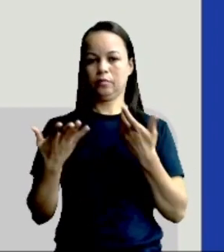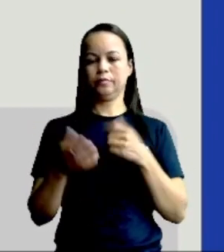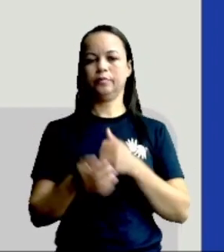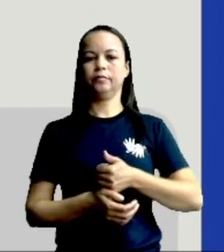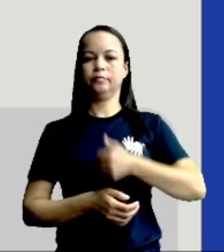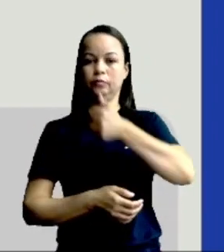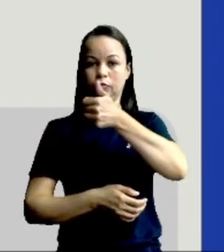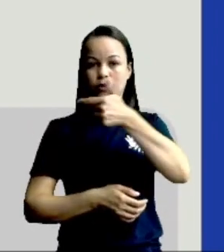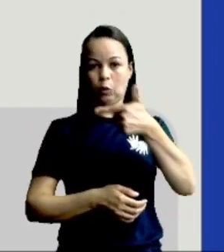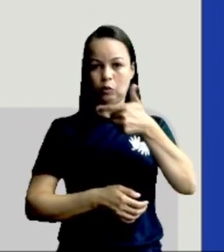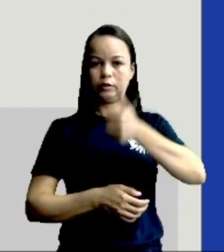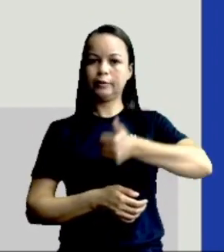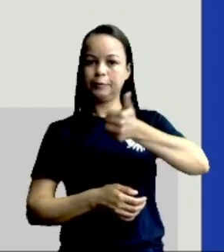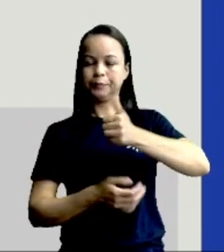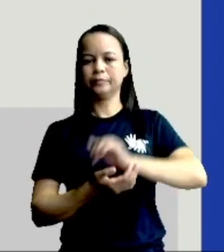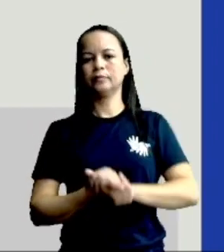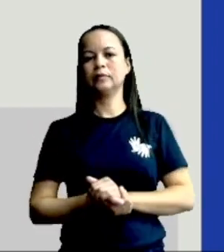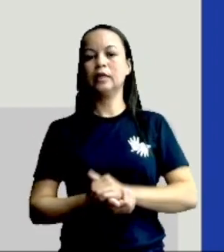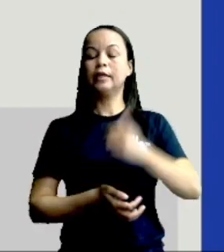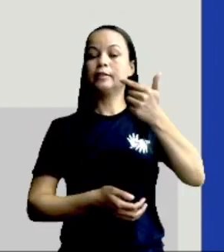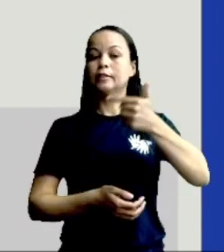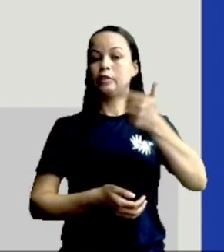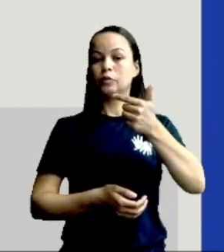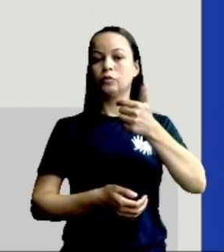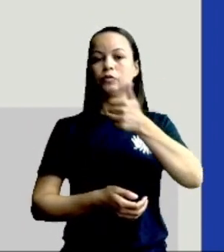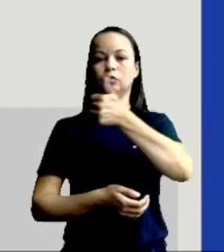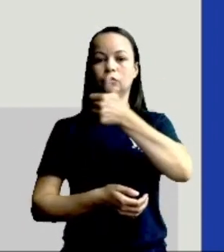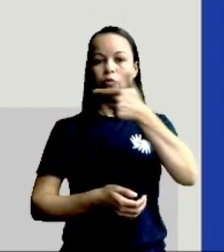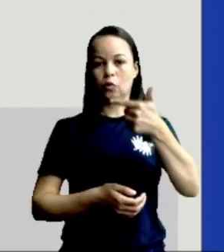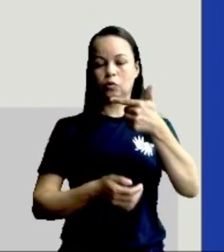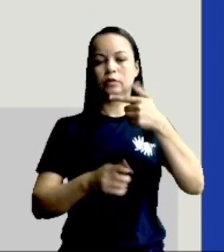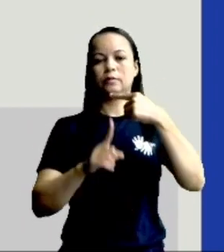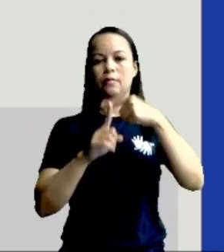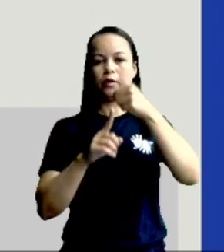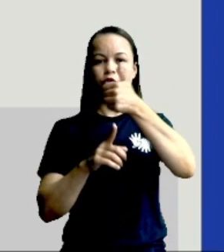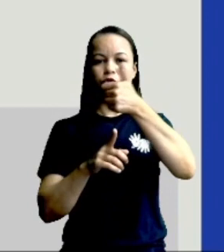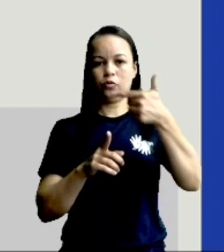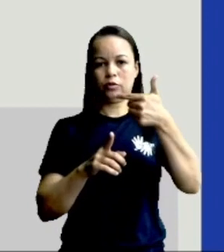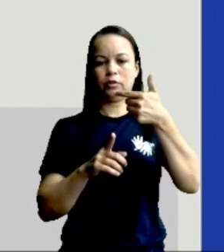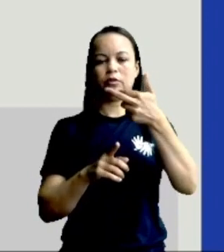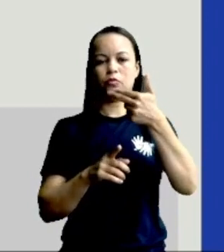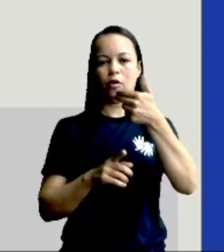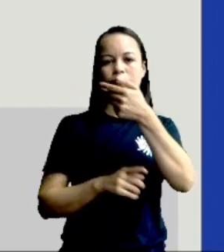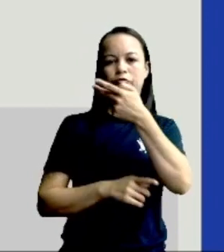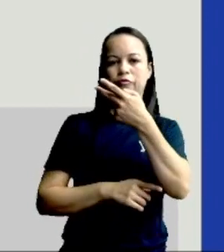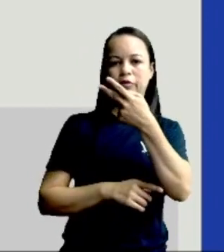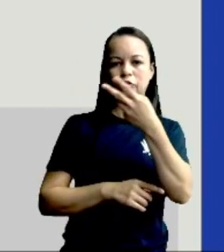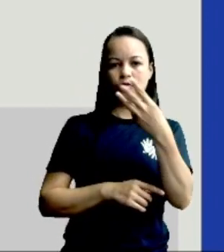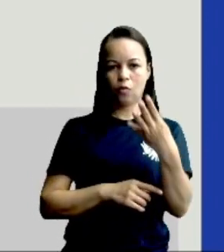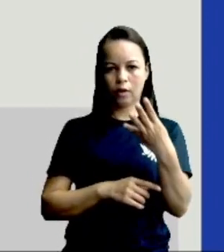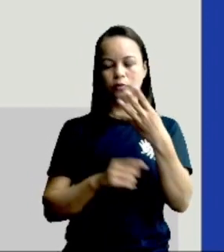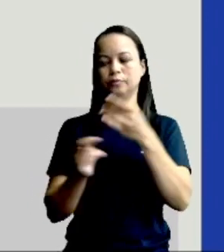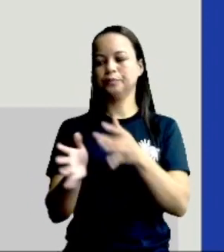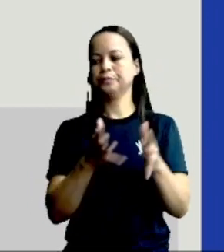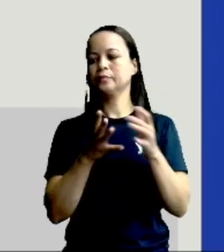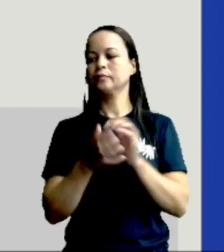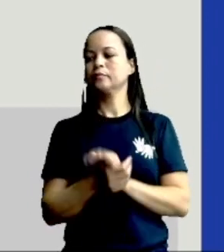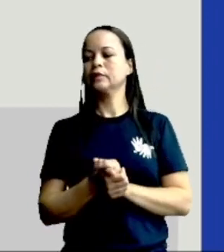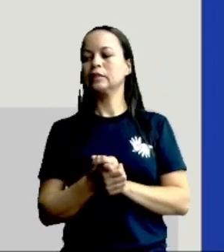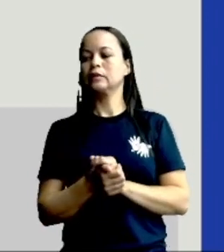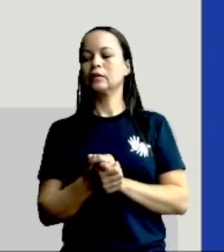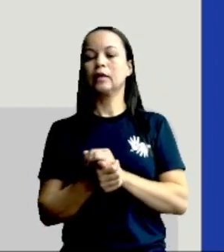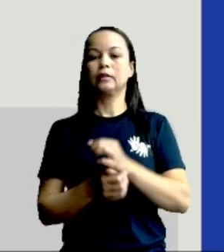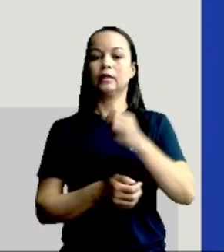dia, 12. Segundo dia, 12 mais 12, 24. Bateu ou não bateu? E terceiro dia, 24 mais